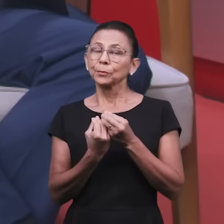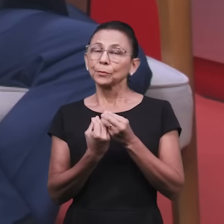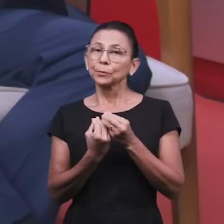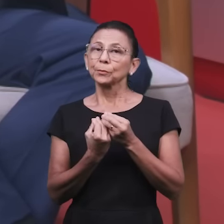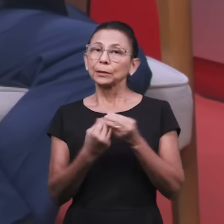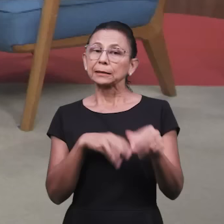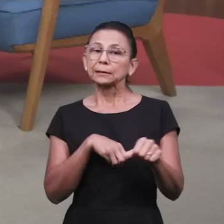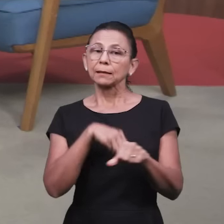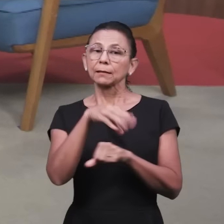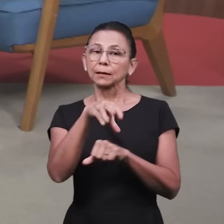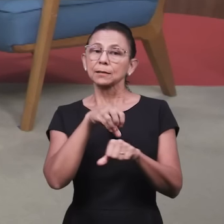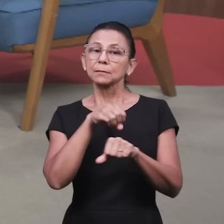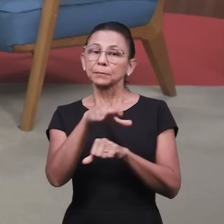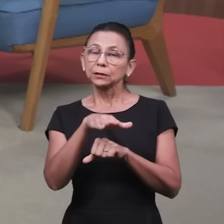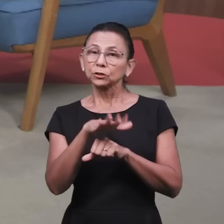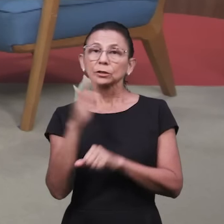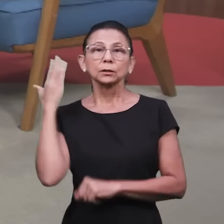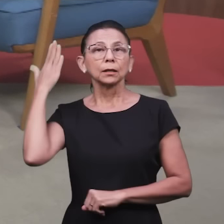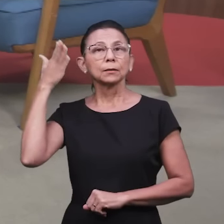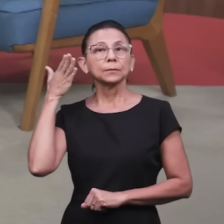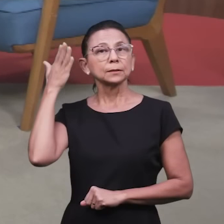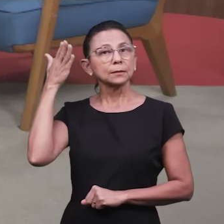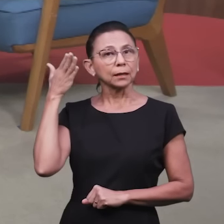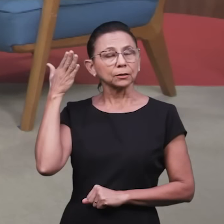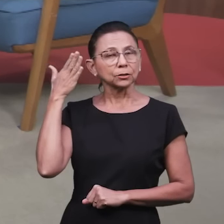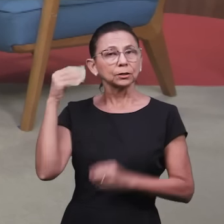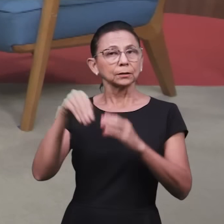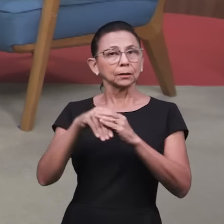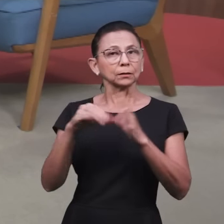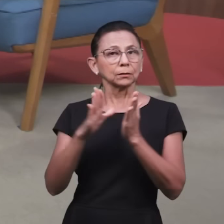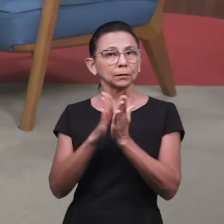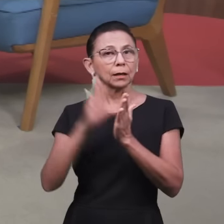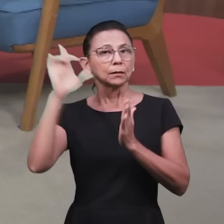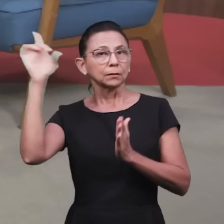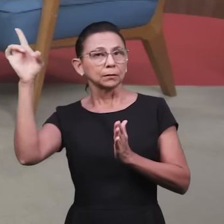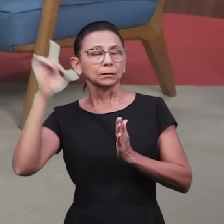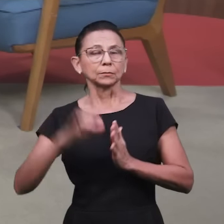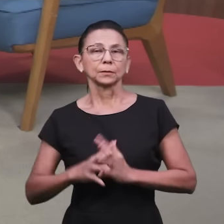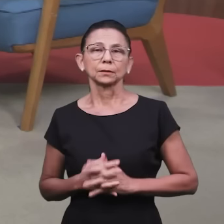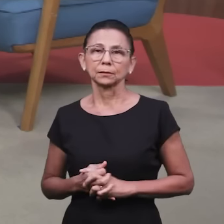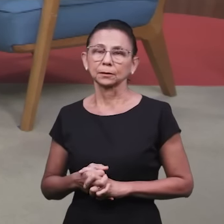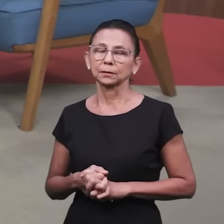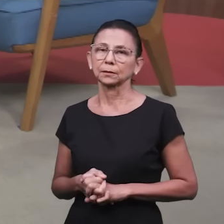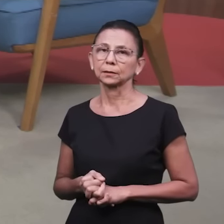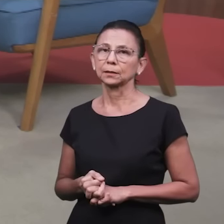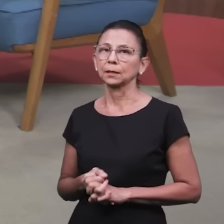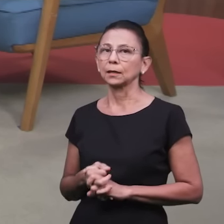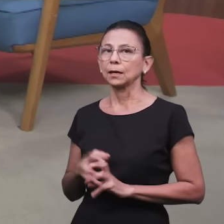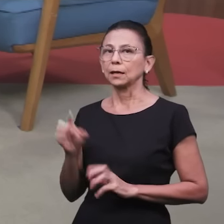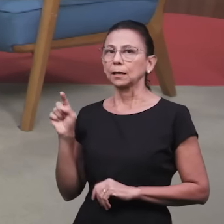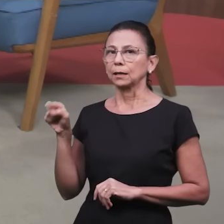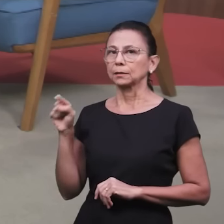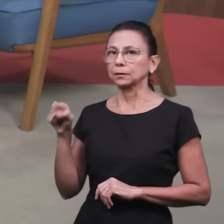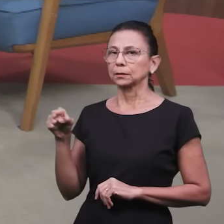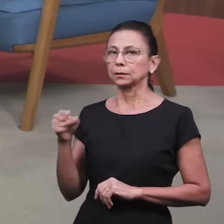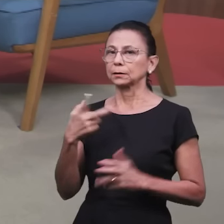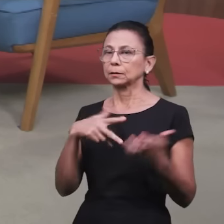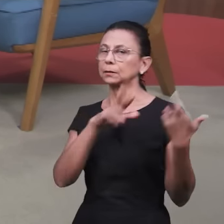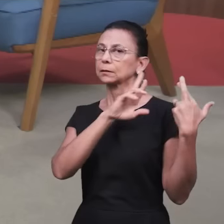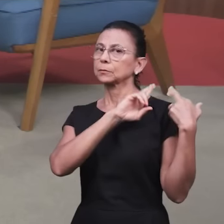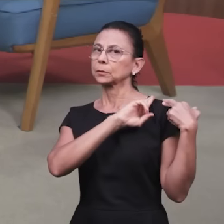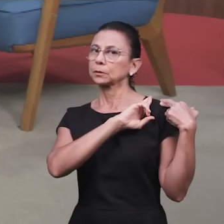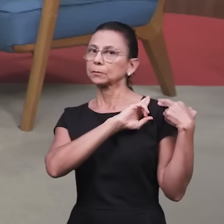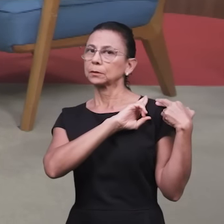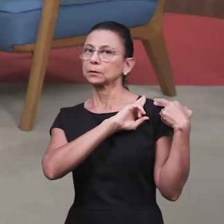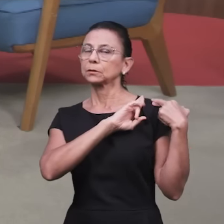chega. A igreja fiel, como você falou agora há pouco, ela tem a responsabilidade, a